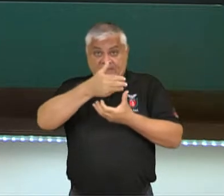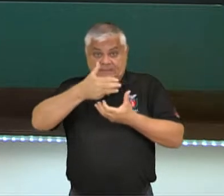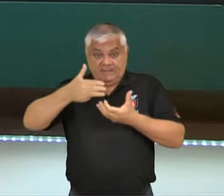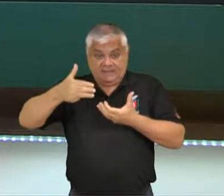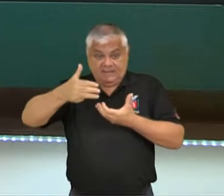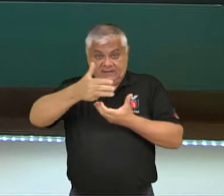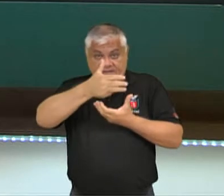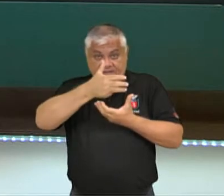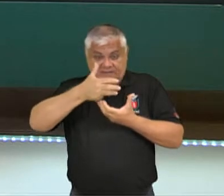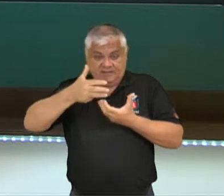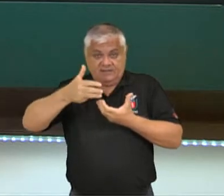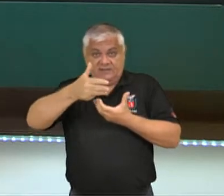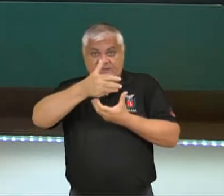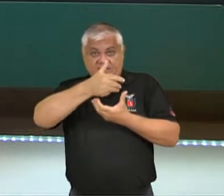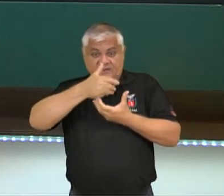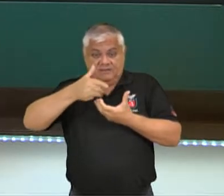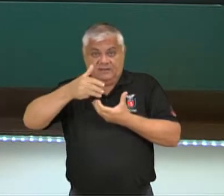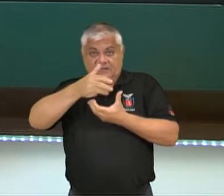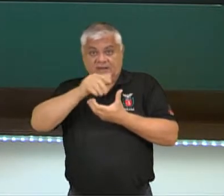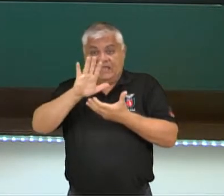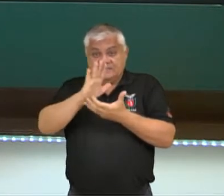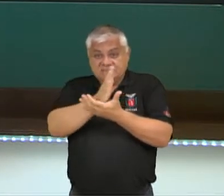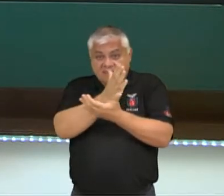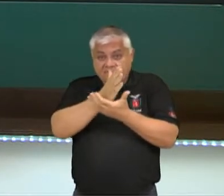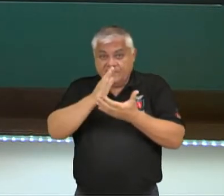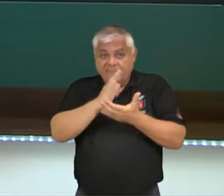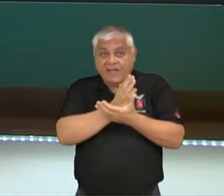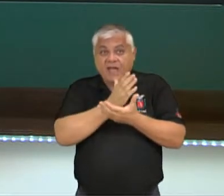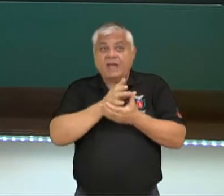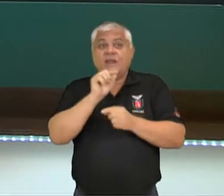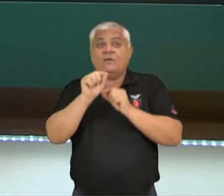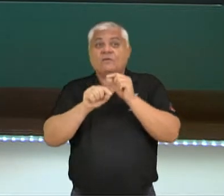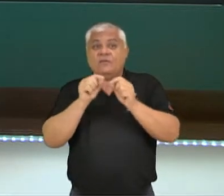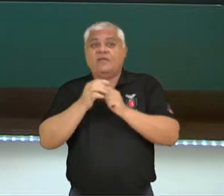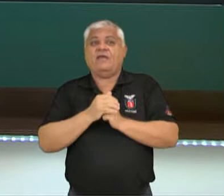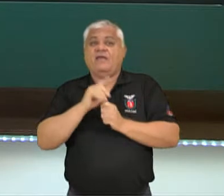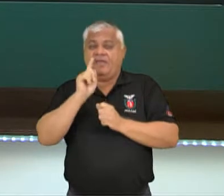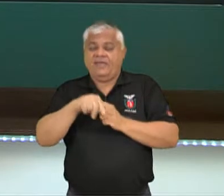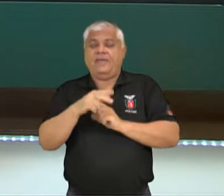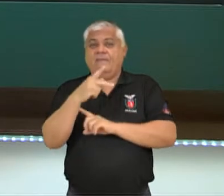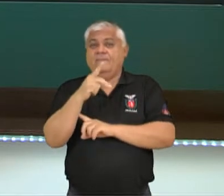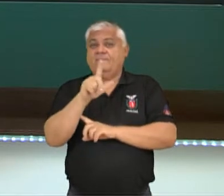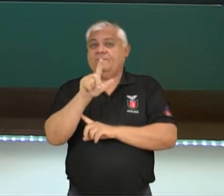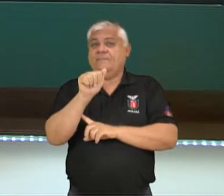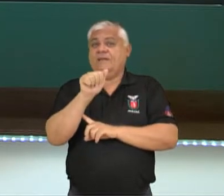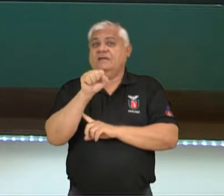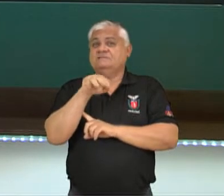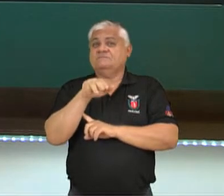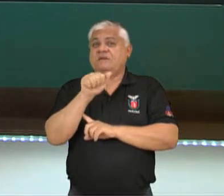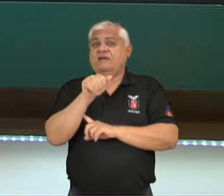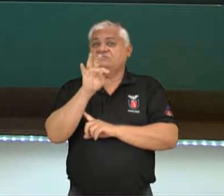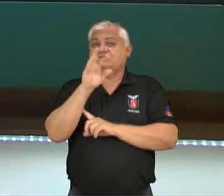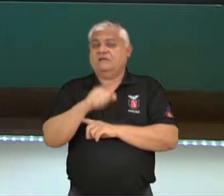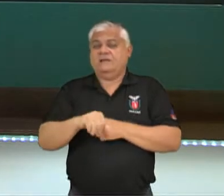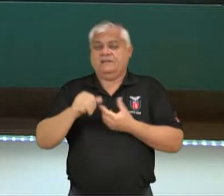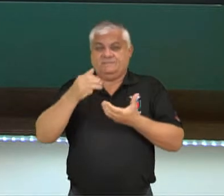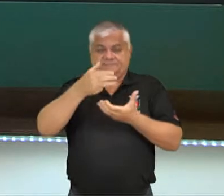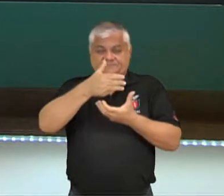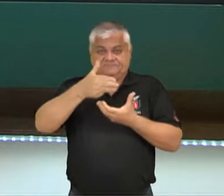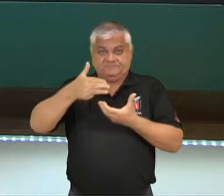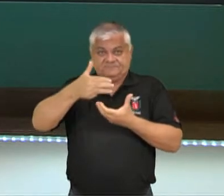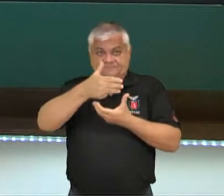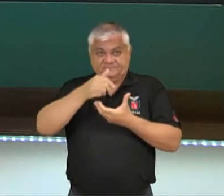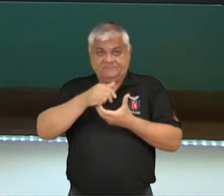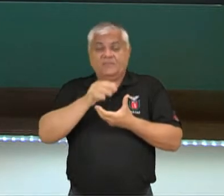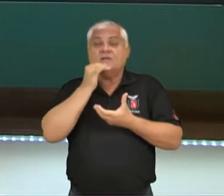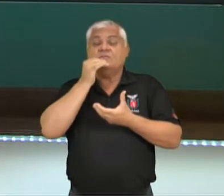célula, né, e que isola o citoplasma do meio externo é chamado de membrana plasmática. E a membrana que